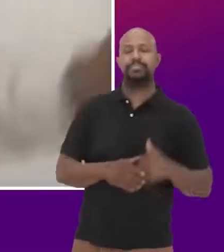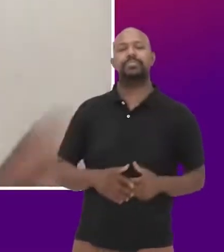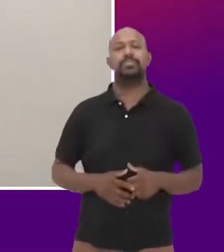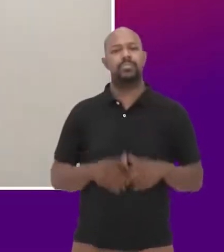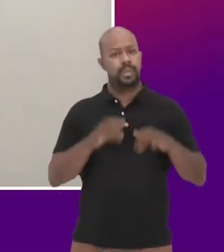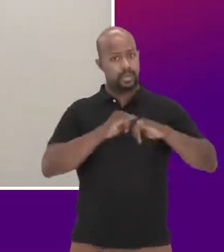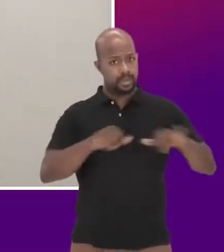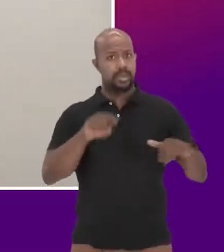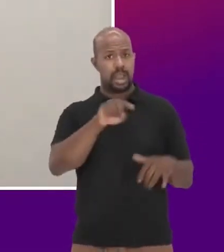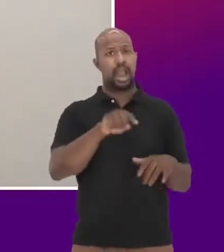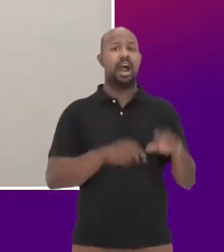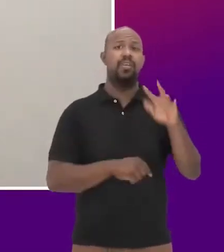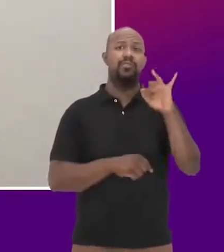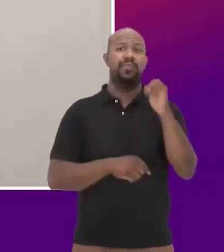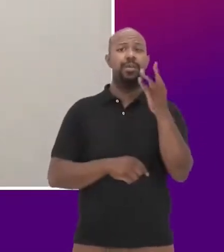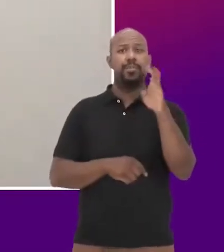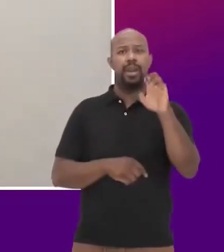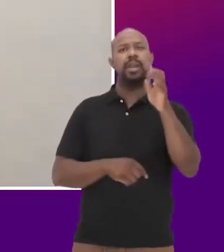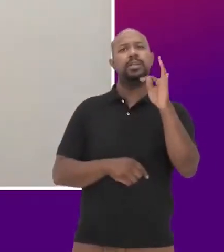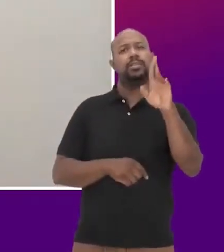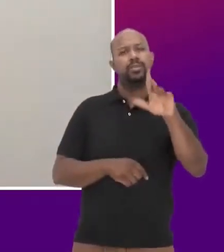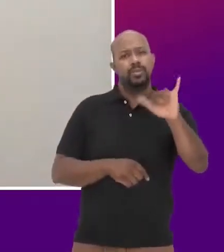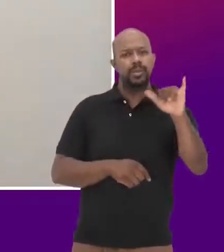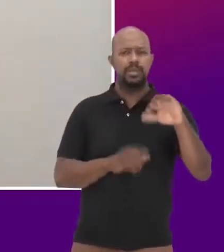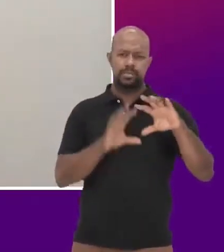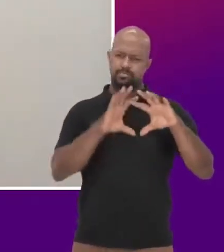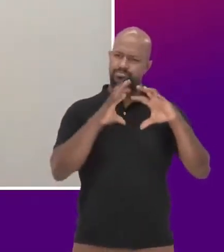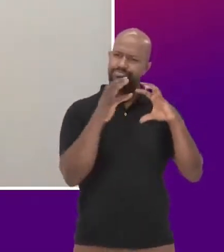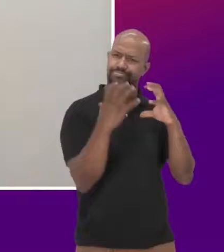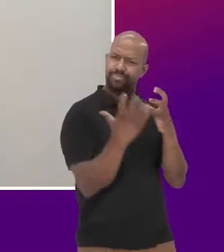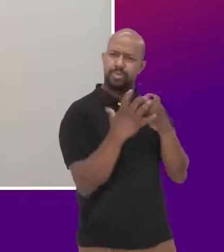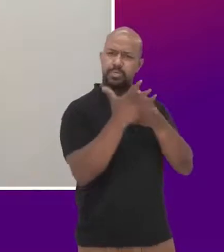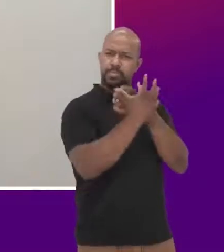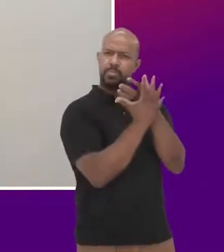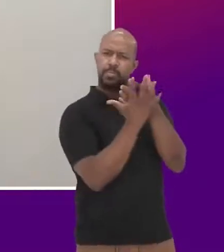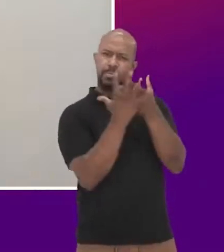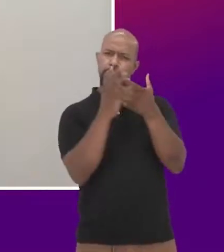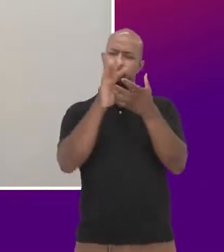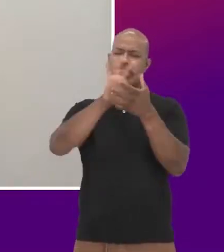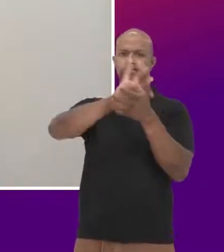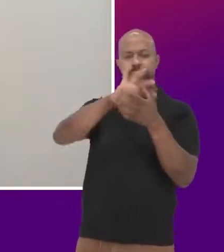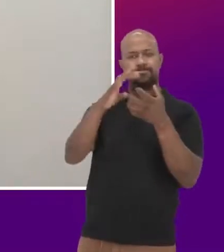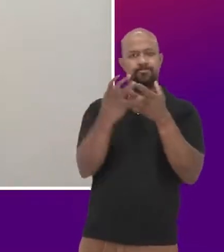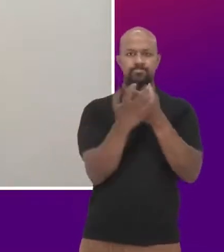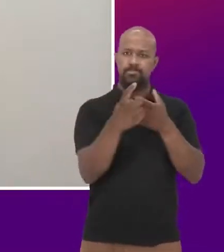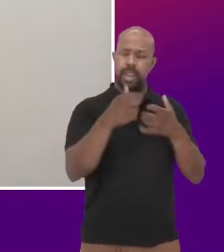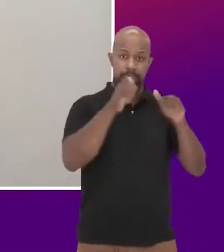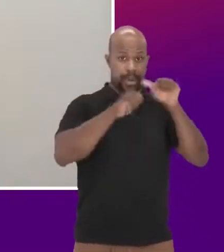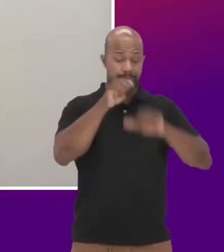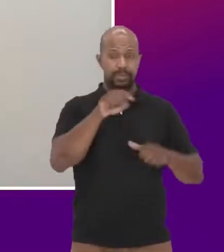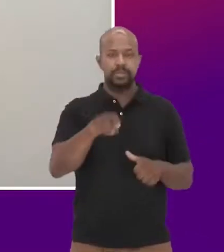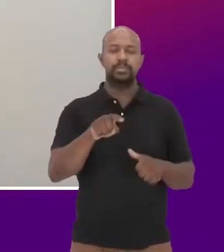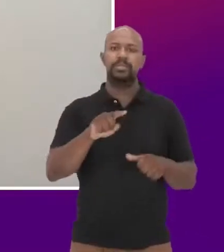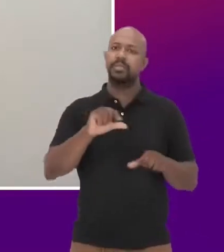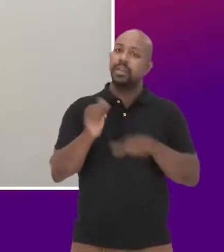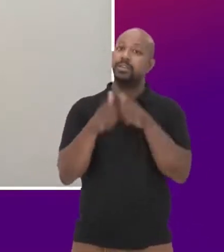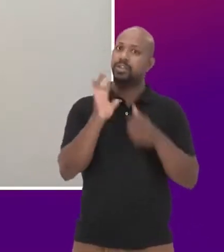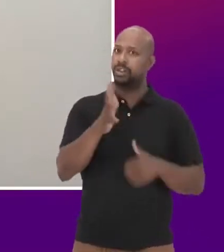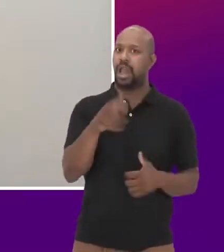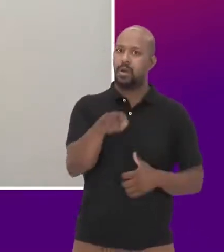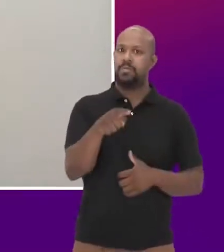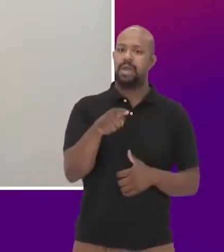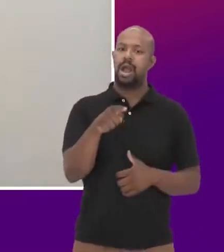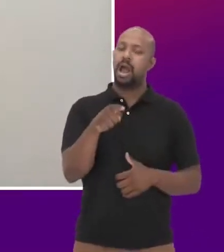Eles lançaram a Fever Tree, com uma embalagem muito bem feita, e já com a versão